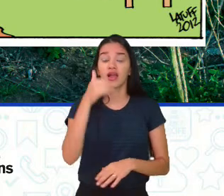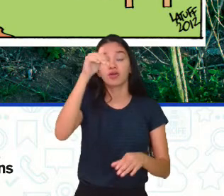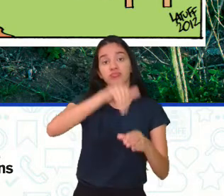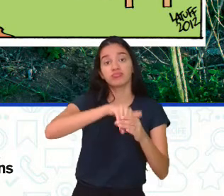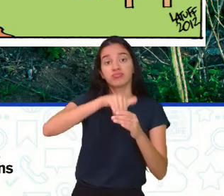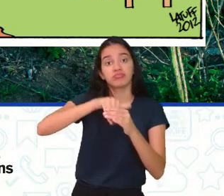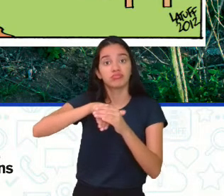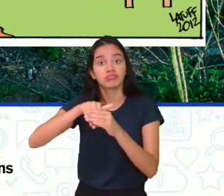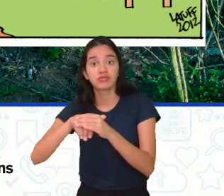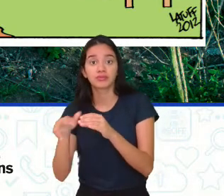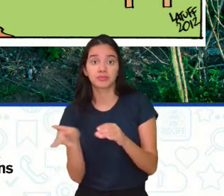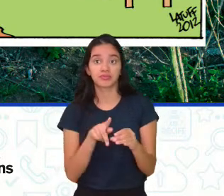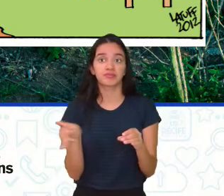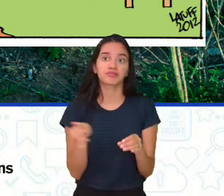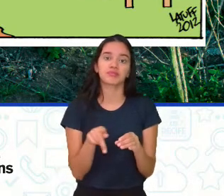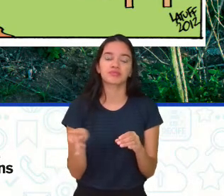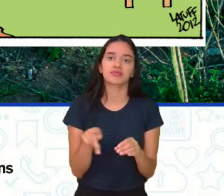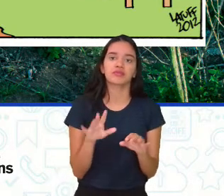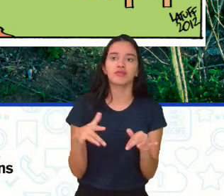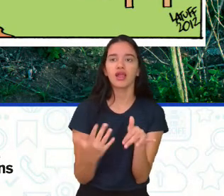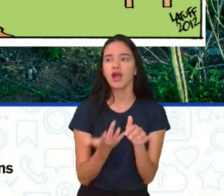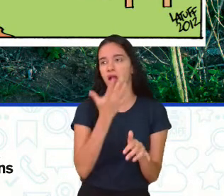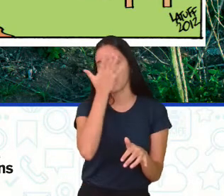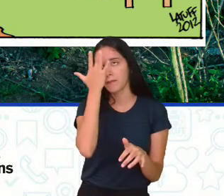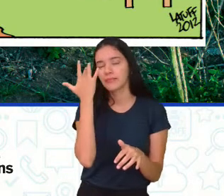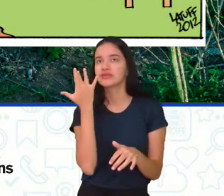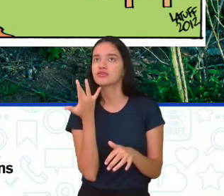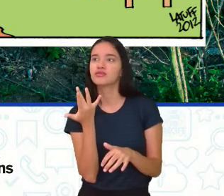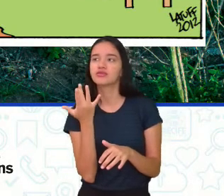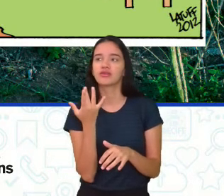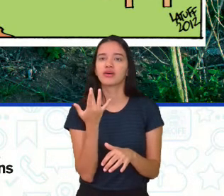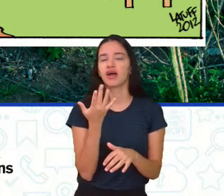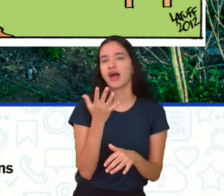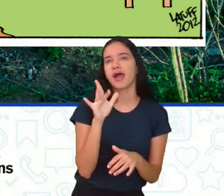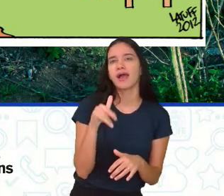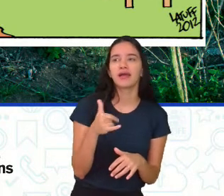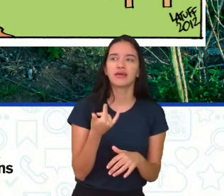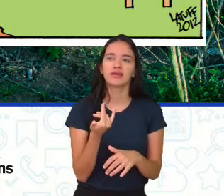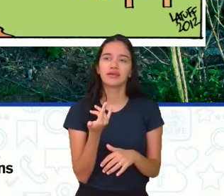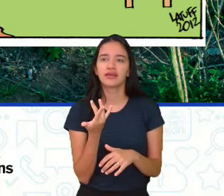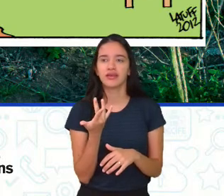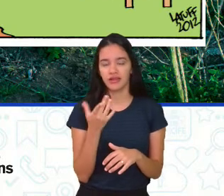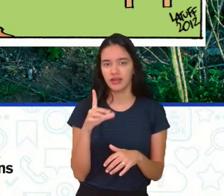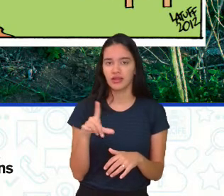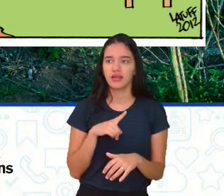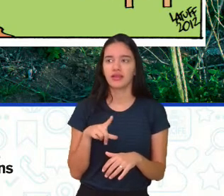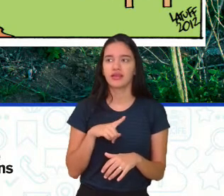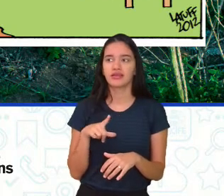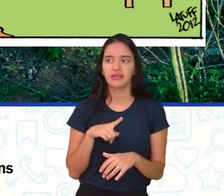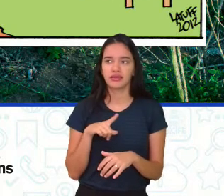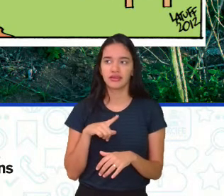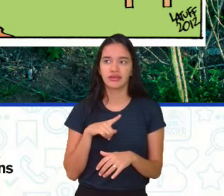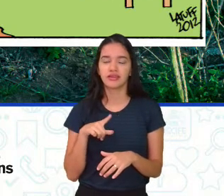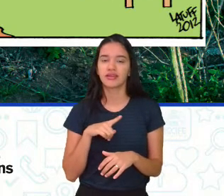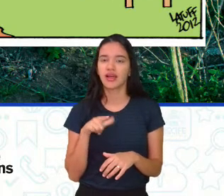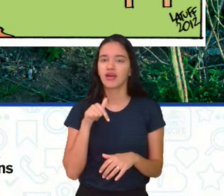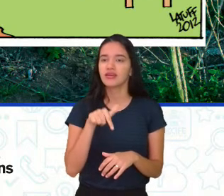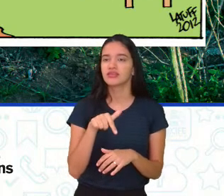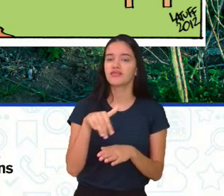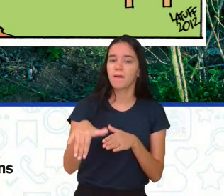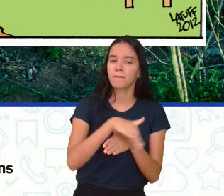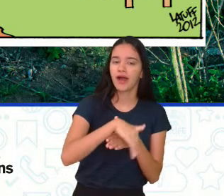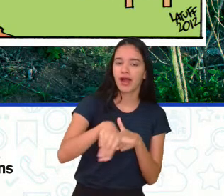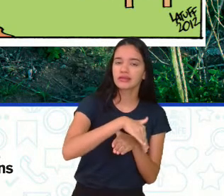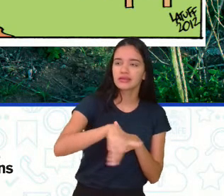eleições, professor. Sim. Aí o pessoal vai lá e tem aquele canhotozinho, né, que entrega, né? Você vai passando na